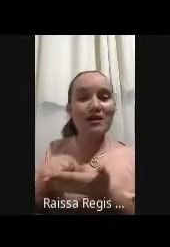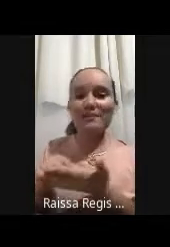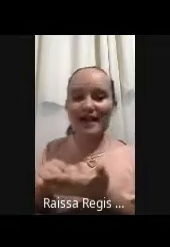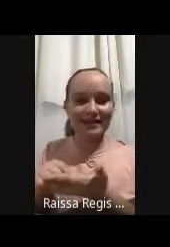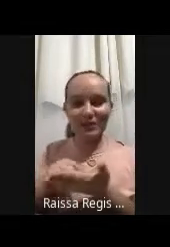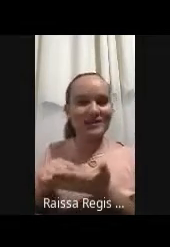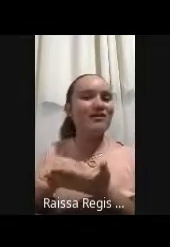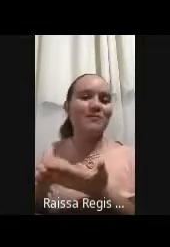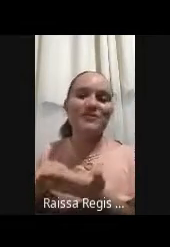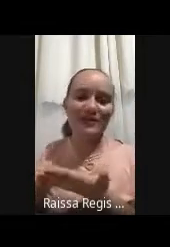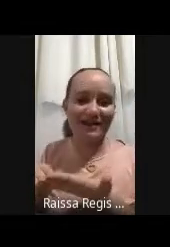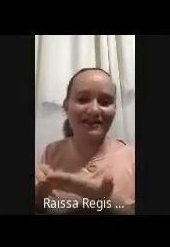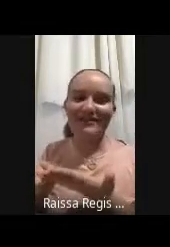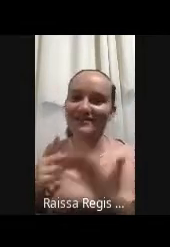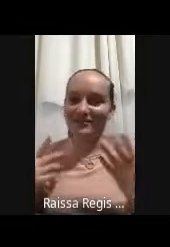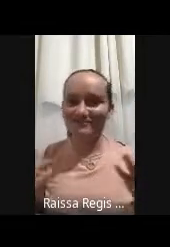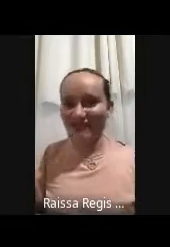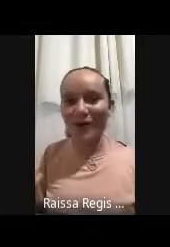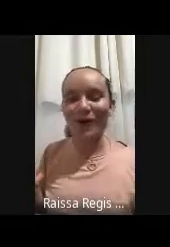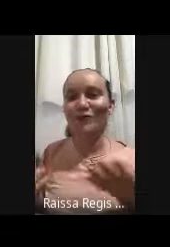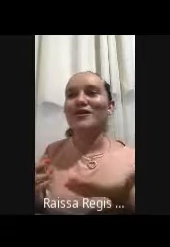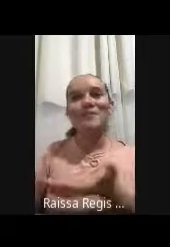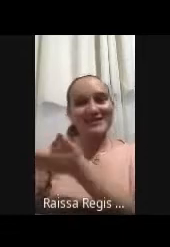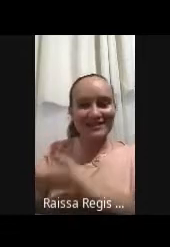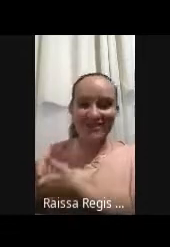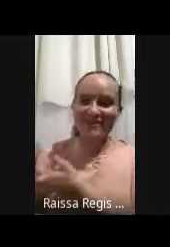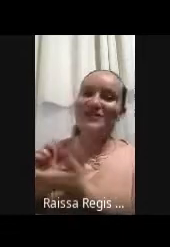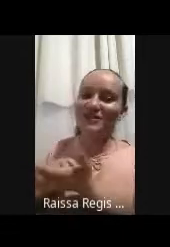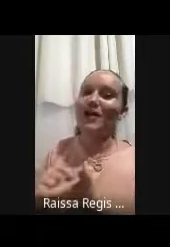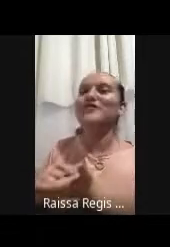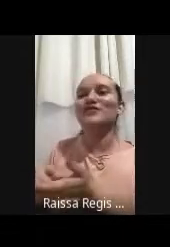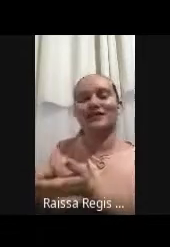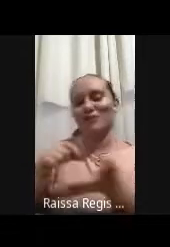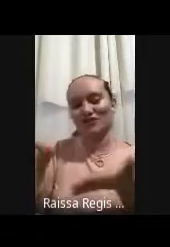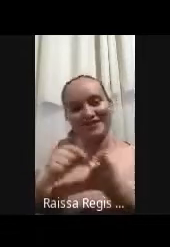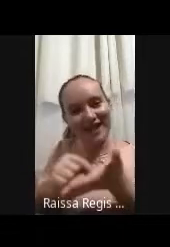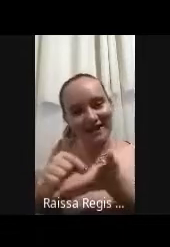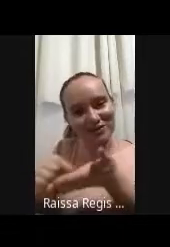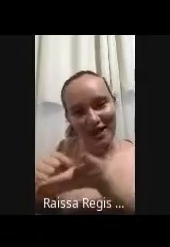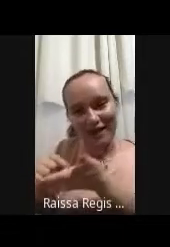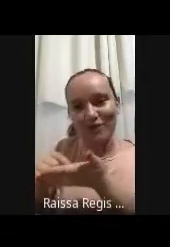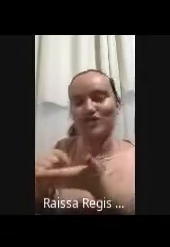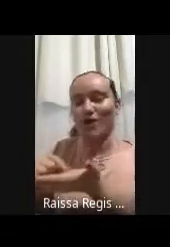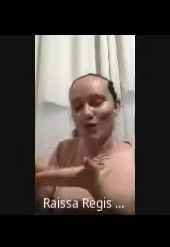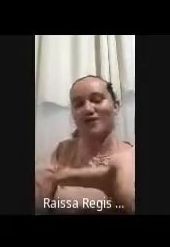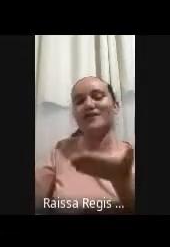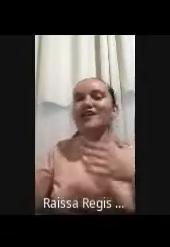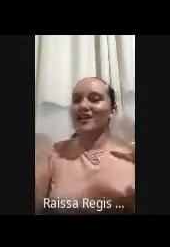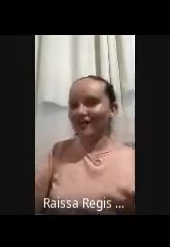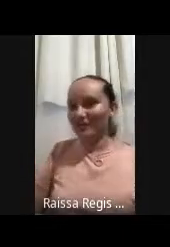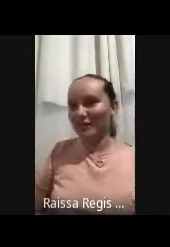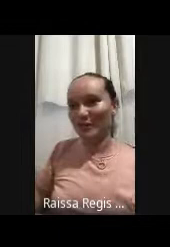eu vou lembrar daqui uma semana para estudar? Não tem como. Mas através do SignWrite você pode desenhar ali o sinal de